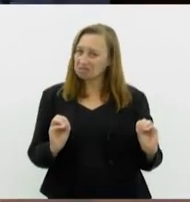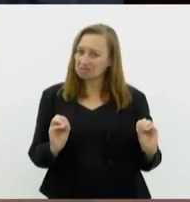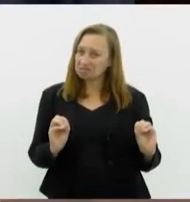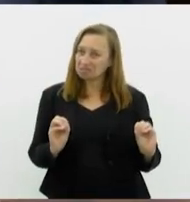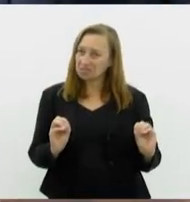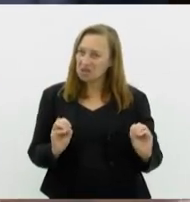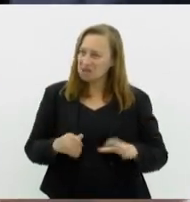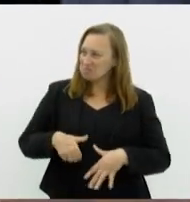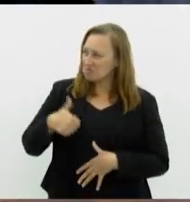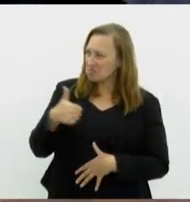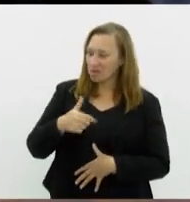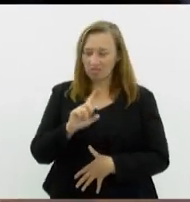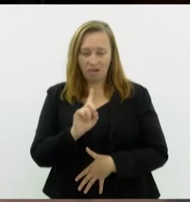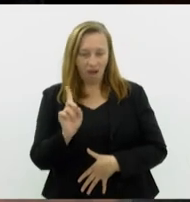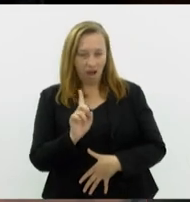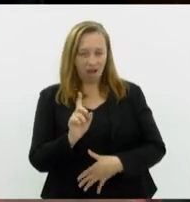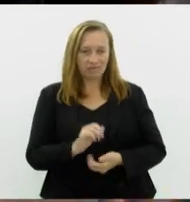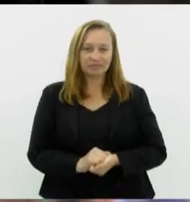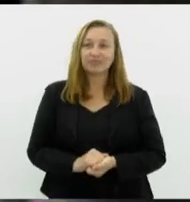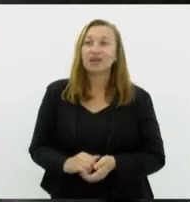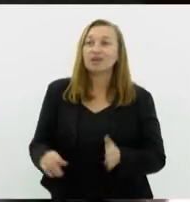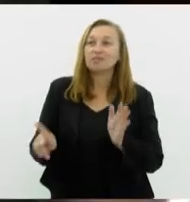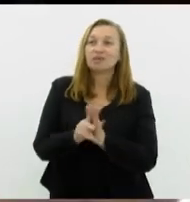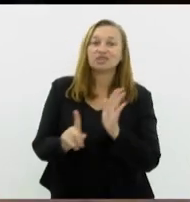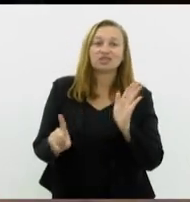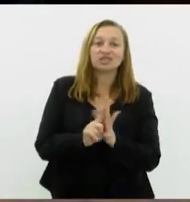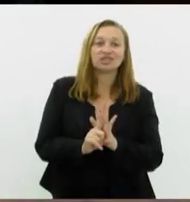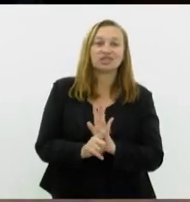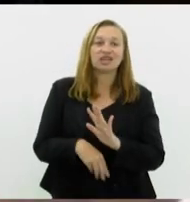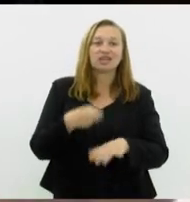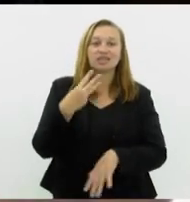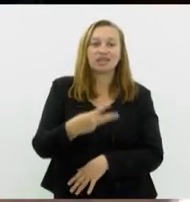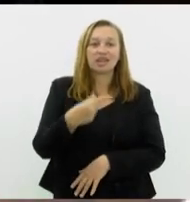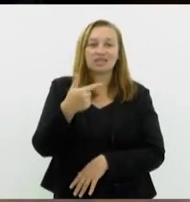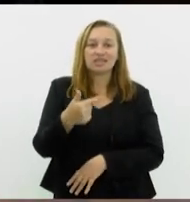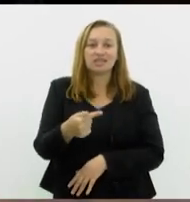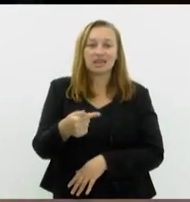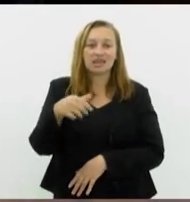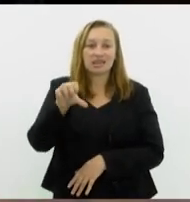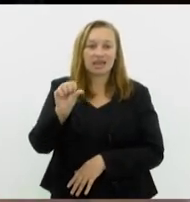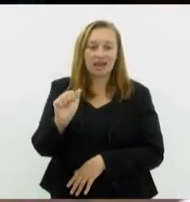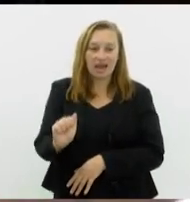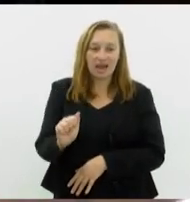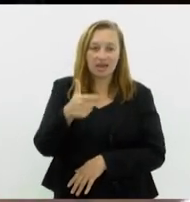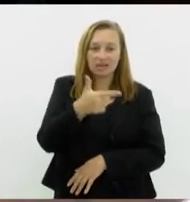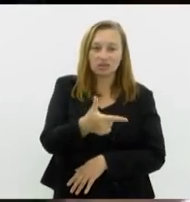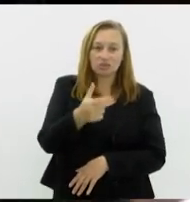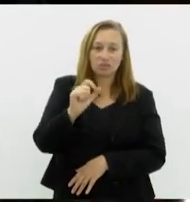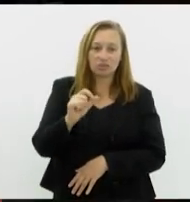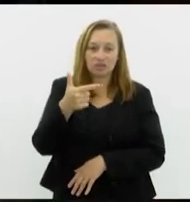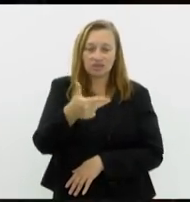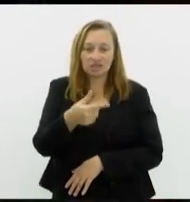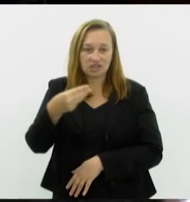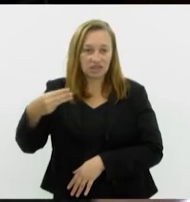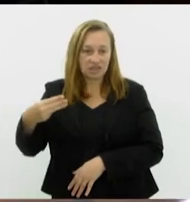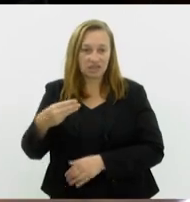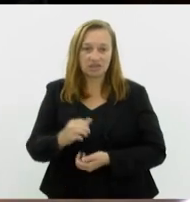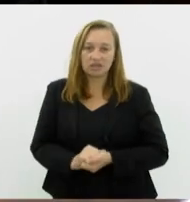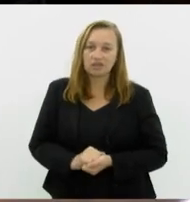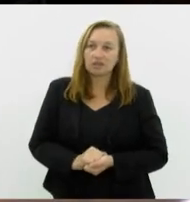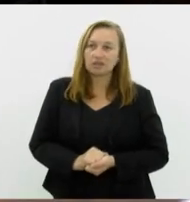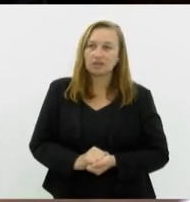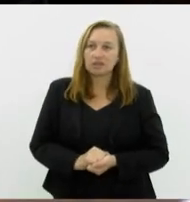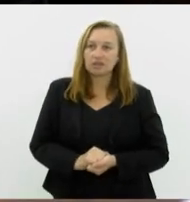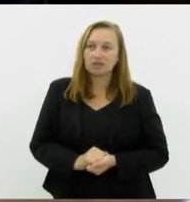Que primeiro? Projeto de lei 37A de 2023,